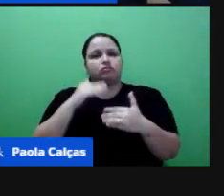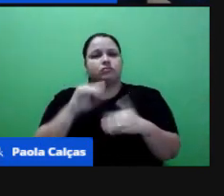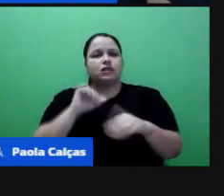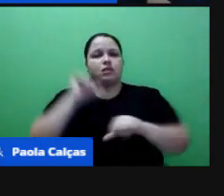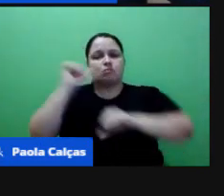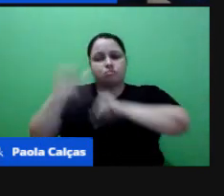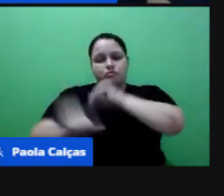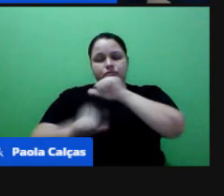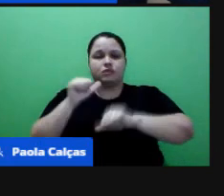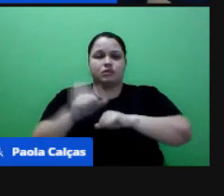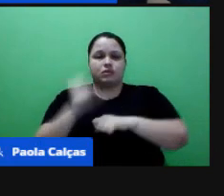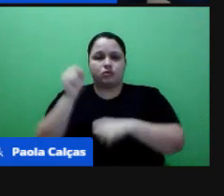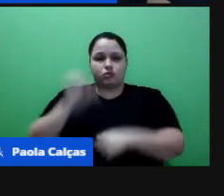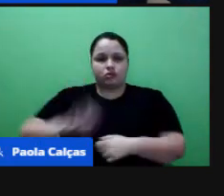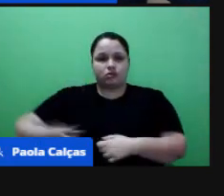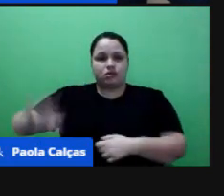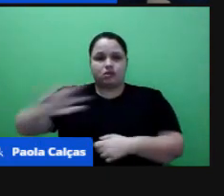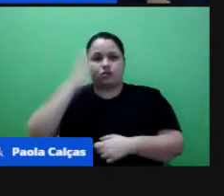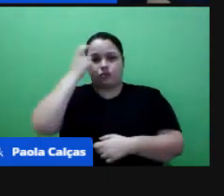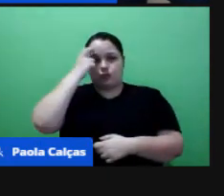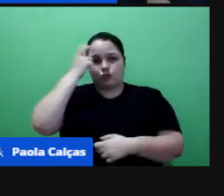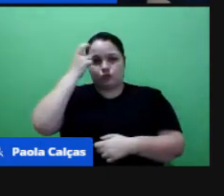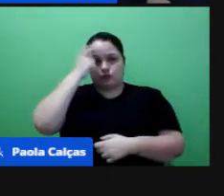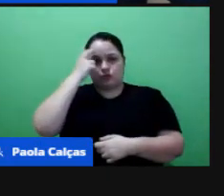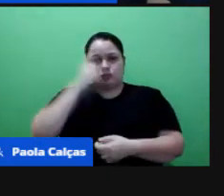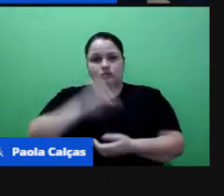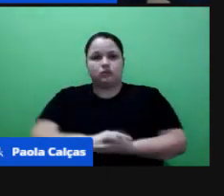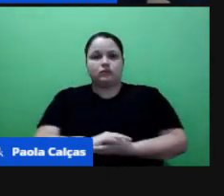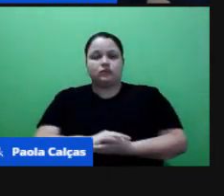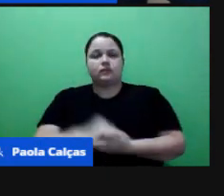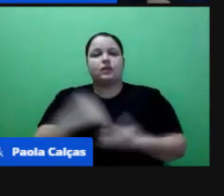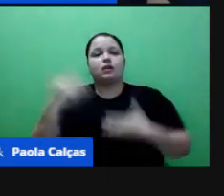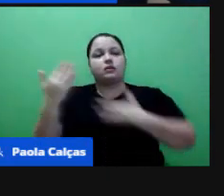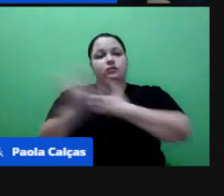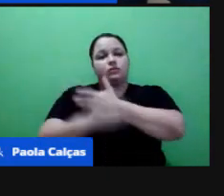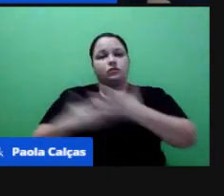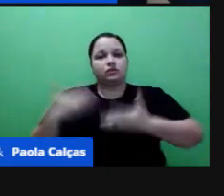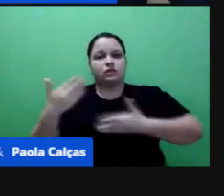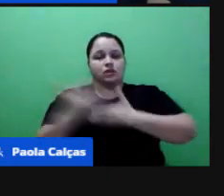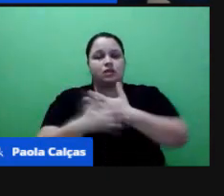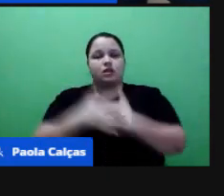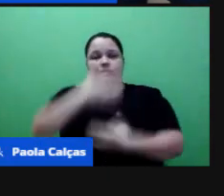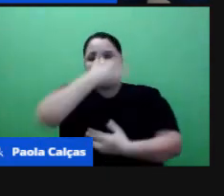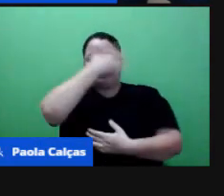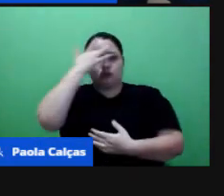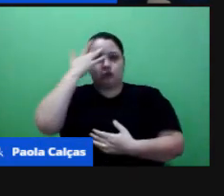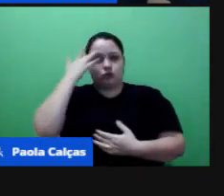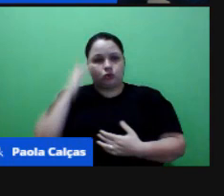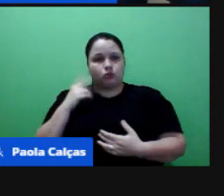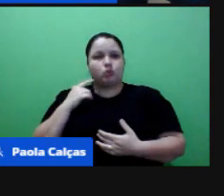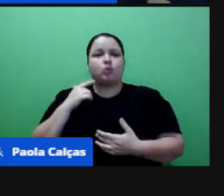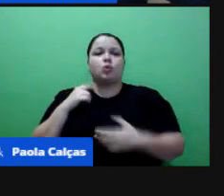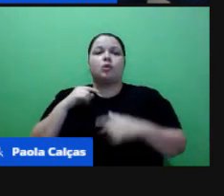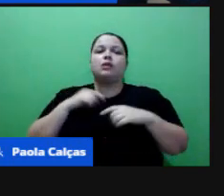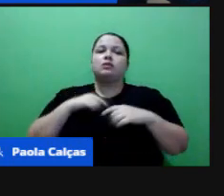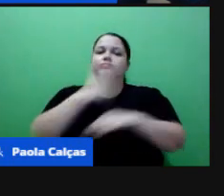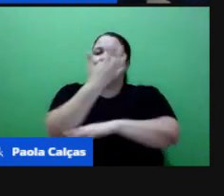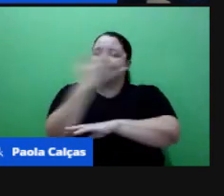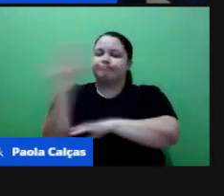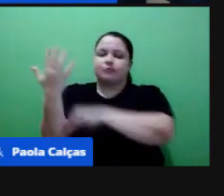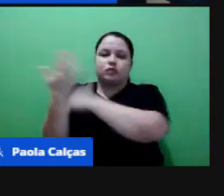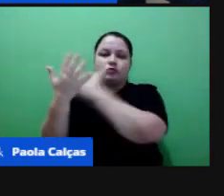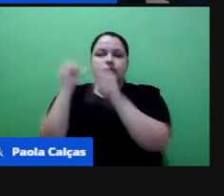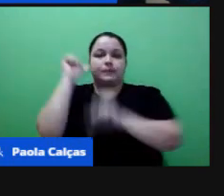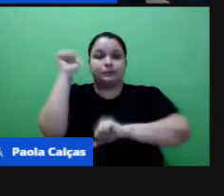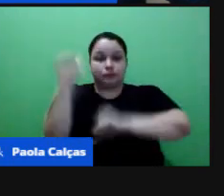culturais. Relacionar circulação de pessoas e as transformações no meio natural.